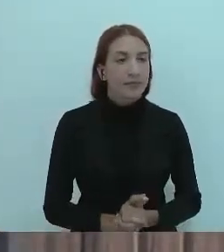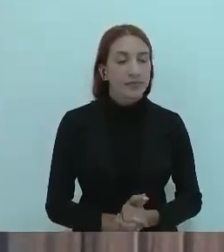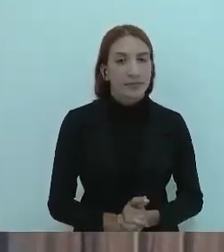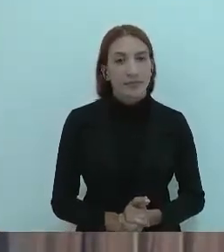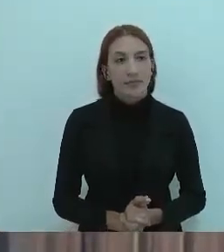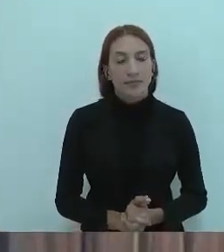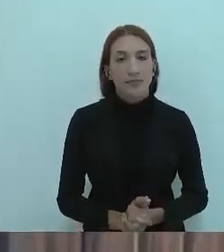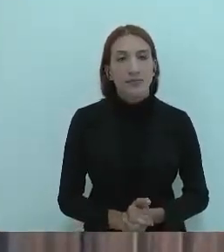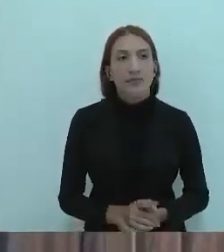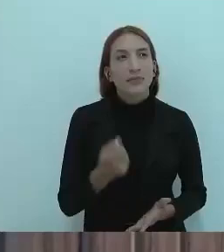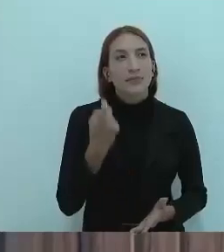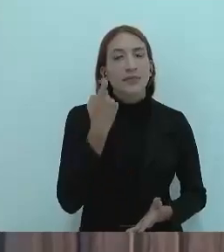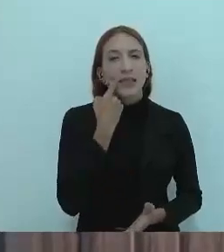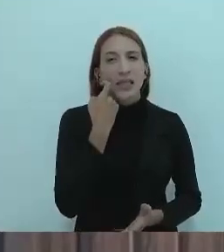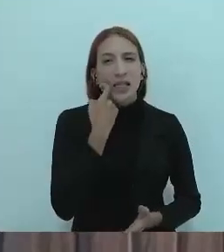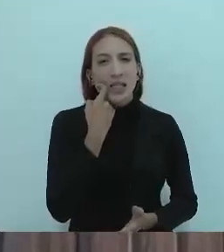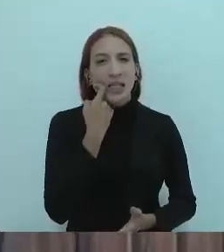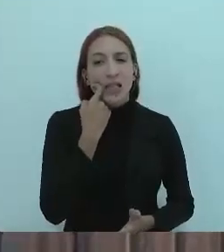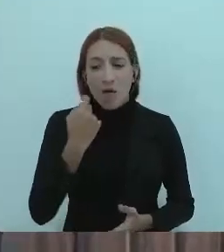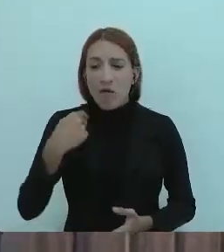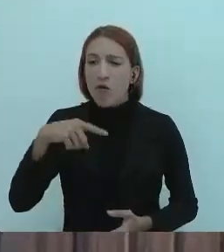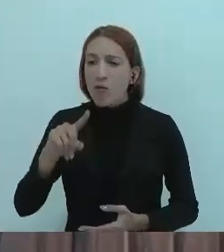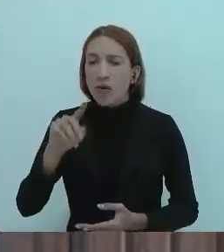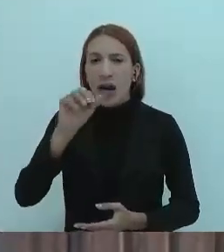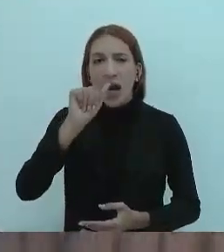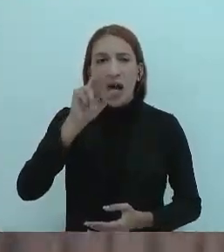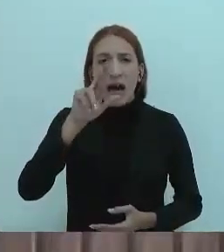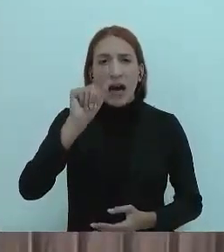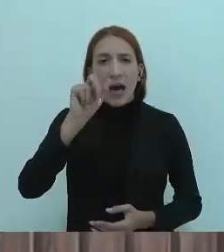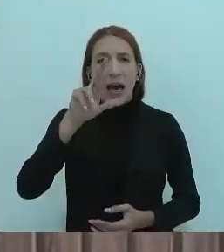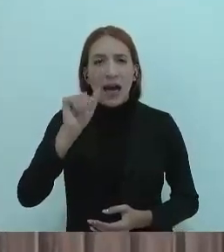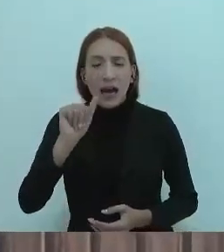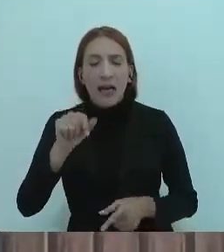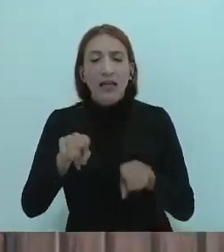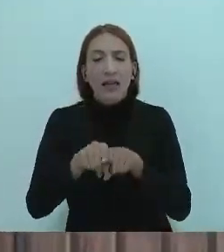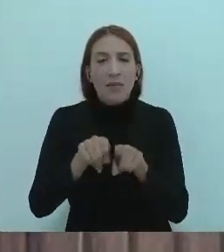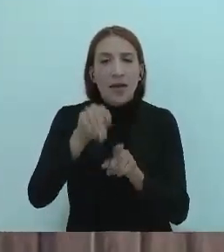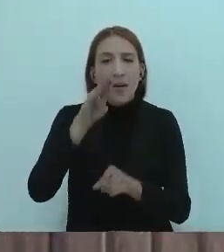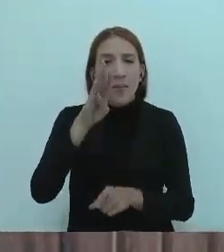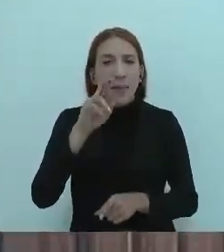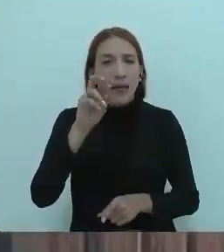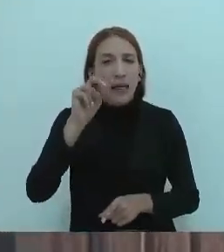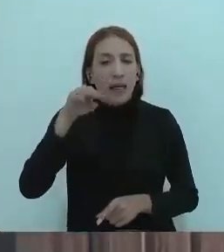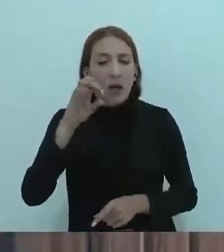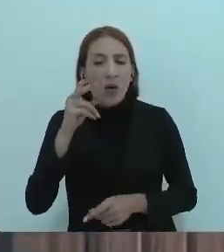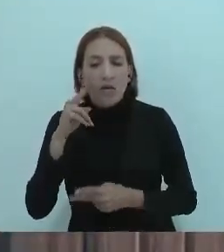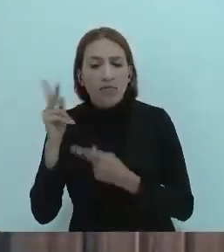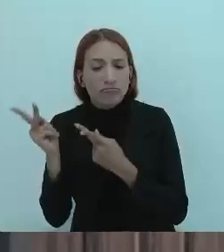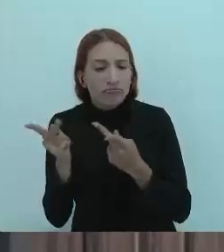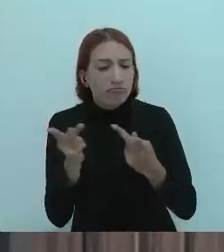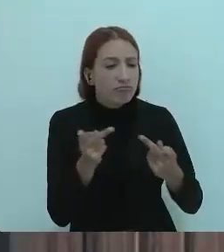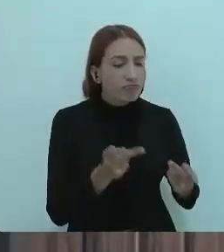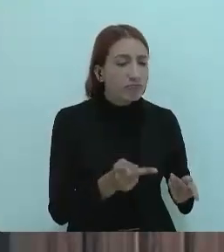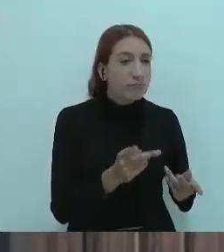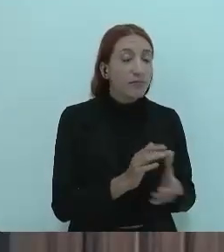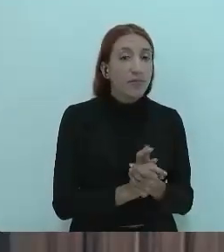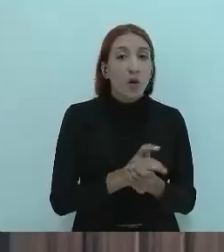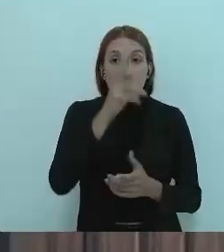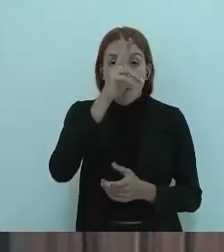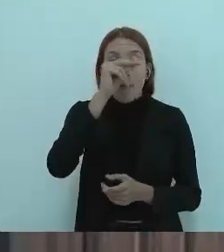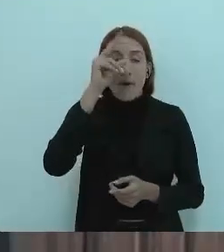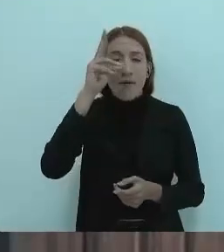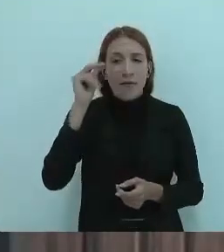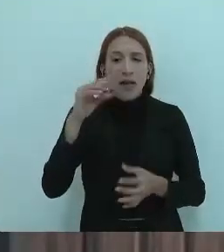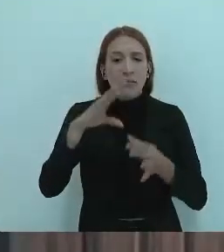Na quinta na sexta-feira a gente tivemos na área com brenos o Valdeir fazendo uma visita aquelas família onde o prefeito Dr